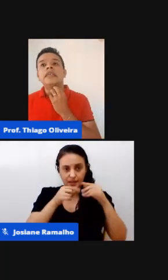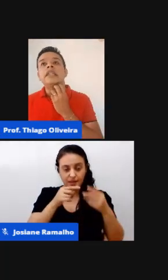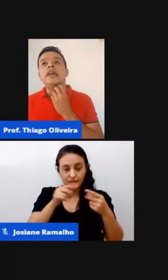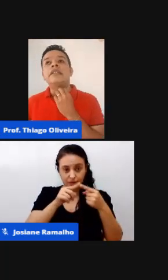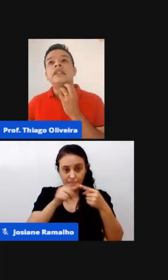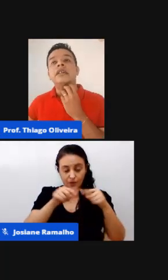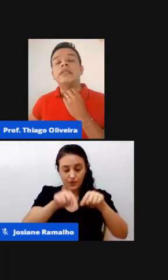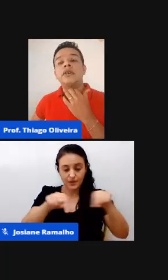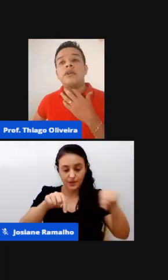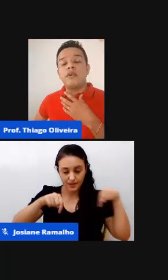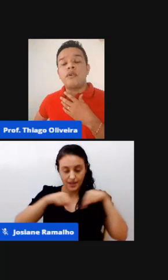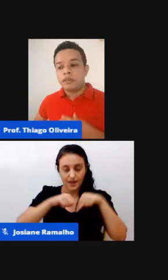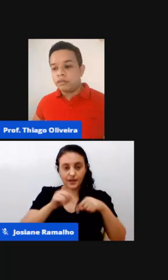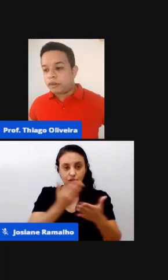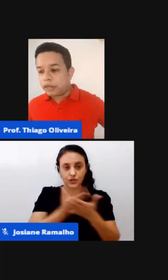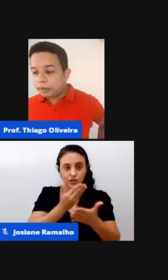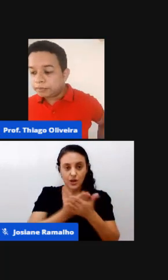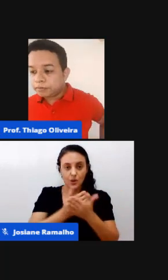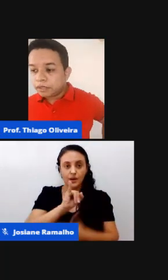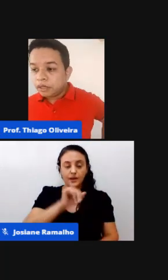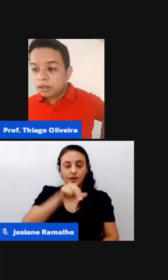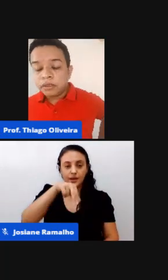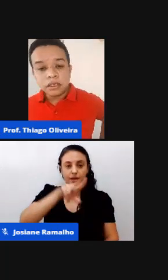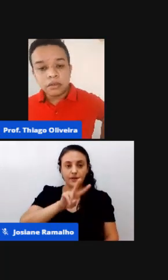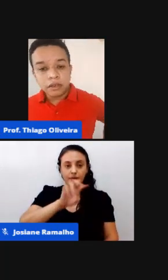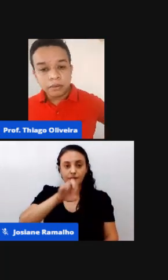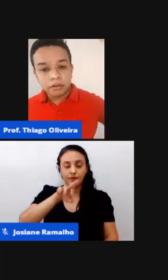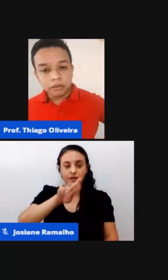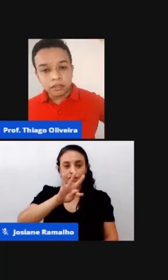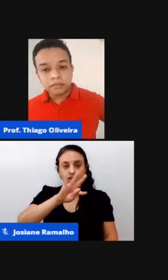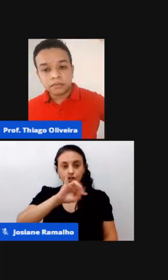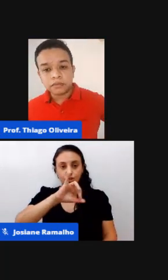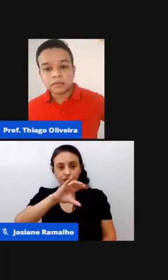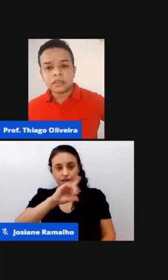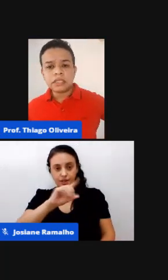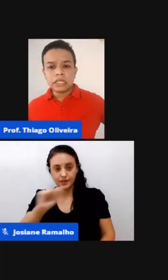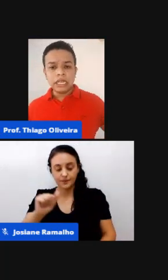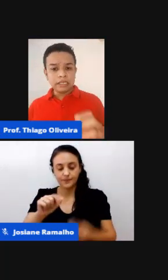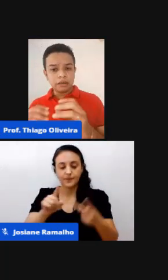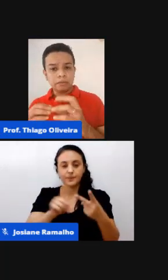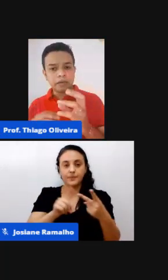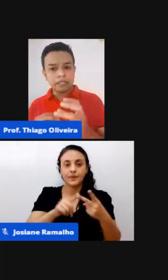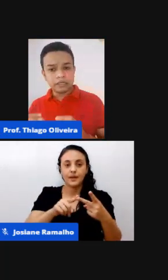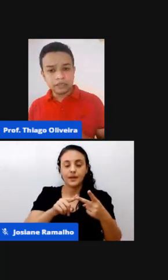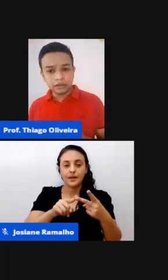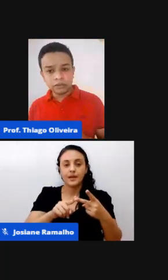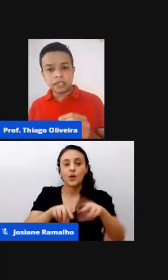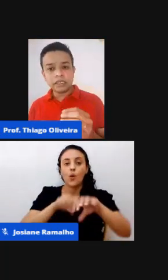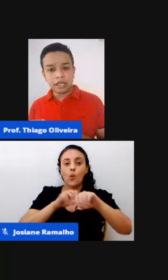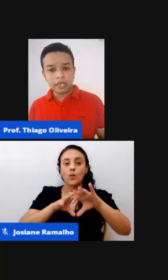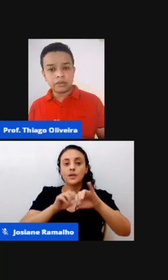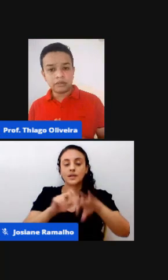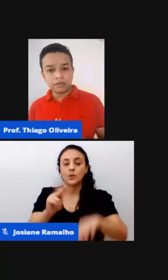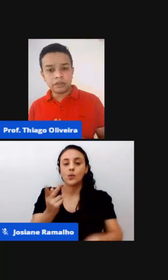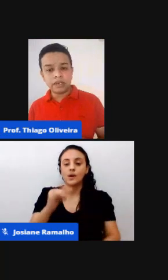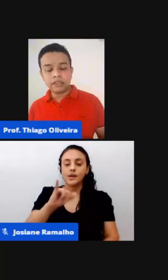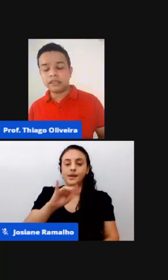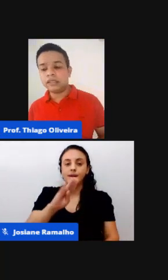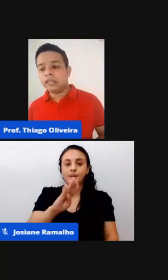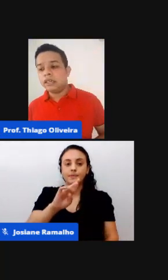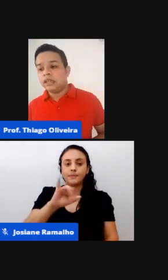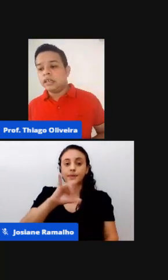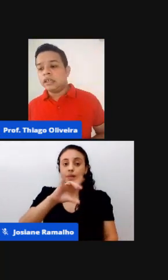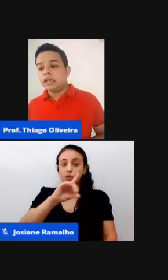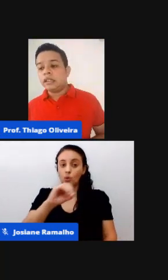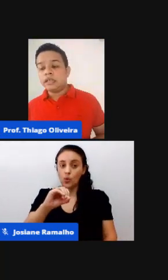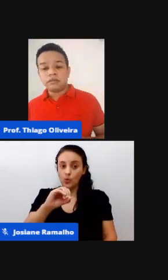já devem ter ouvido falar, e o ensino híbrido, né? Eles são parecidos, mas têm as suas